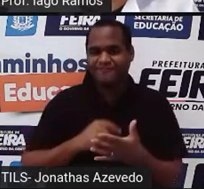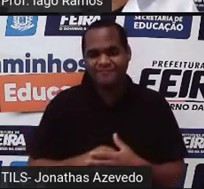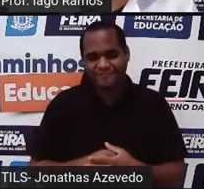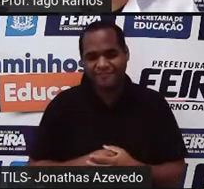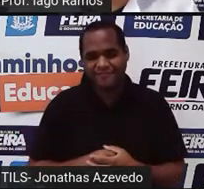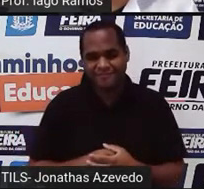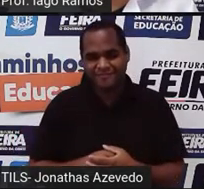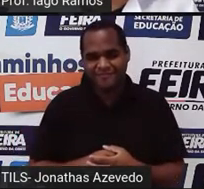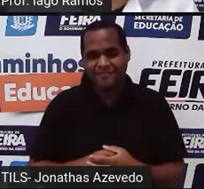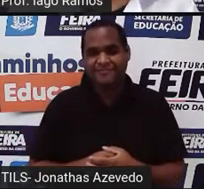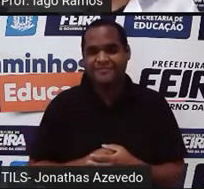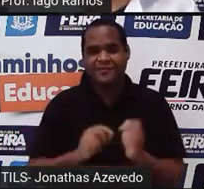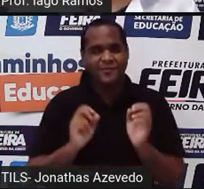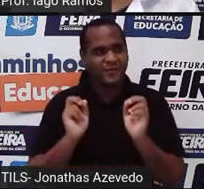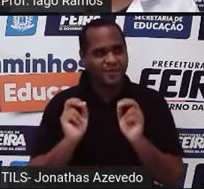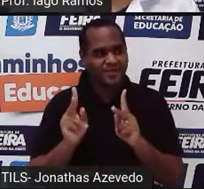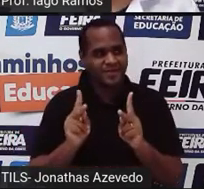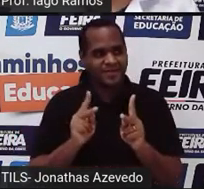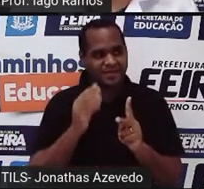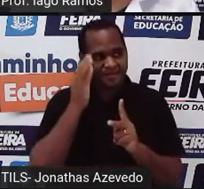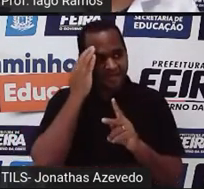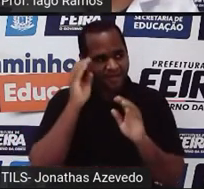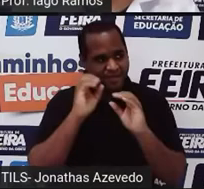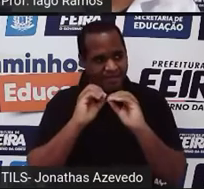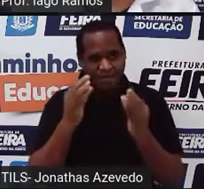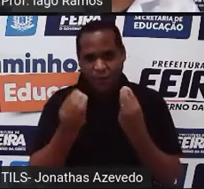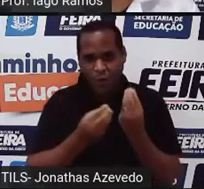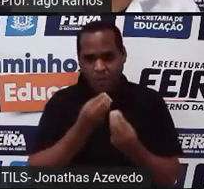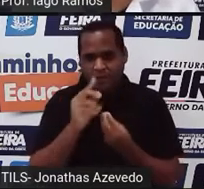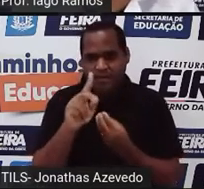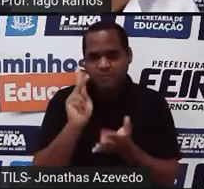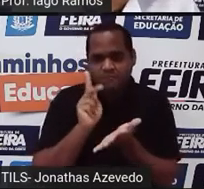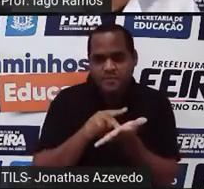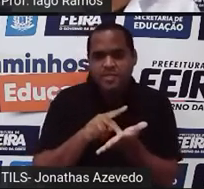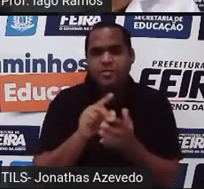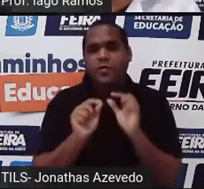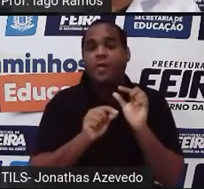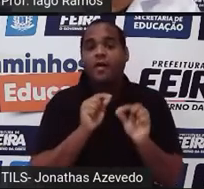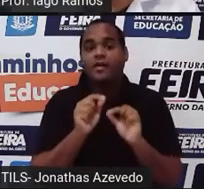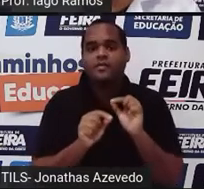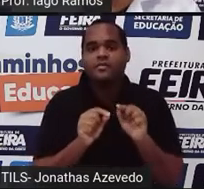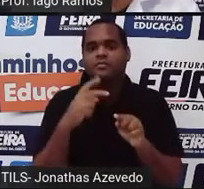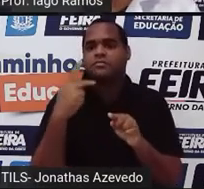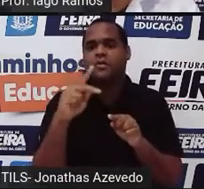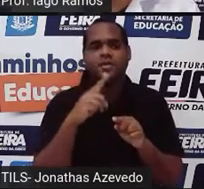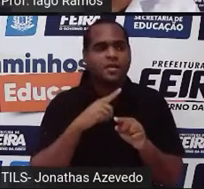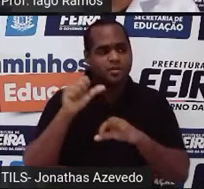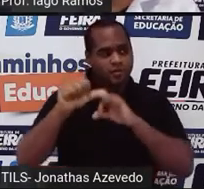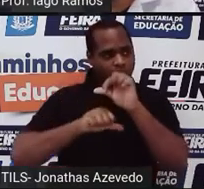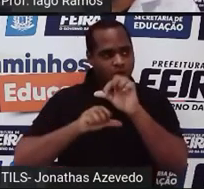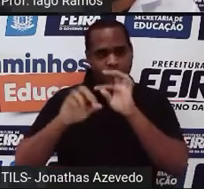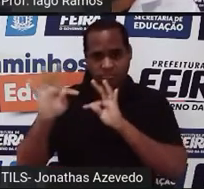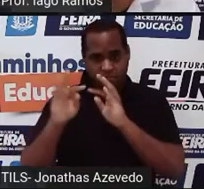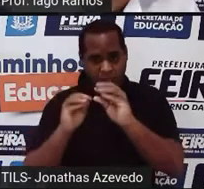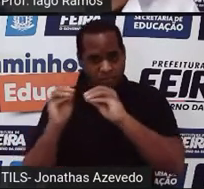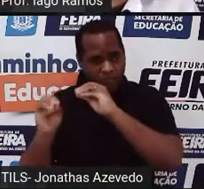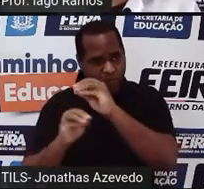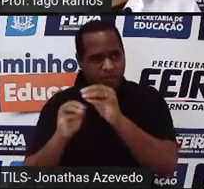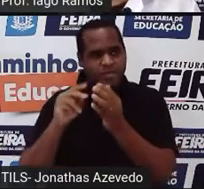verdadeiro. Tá bom? E vamos entender por que que isso é verdadeiro. O que é essa transformação geométrica